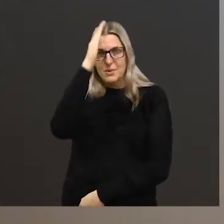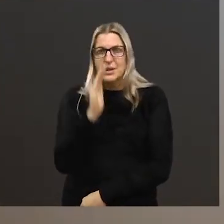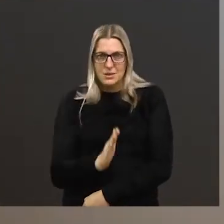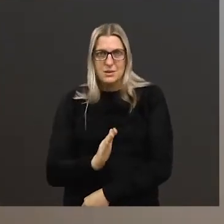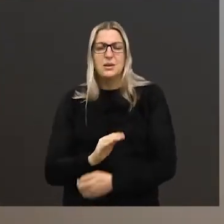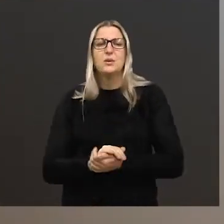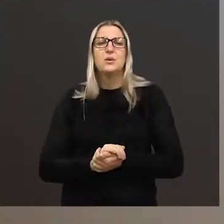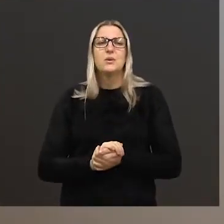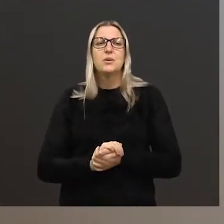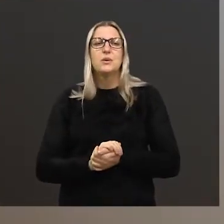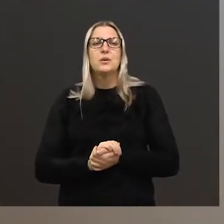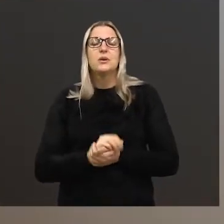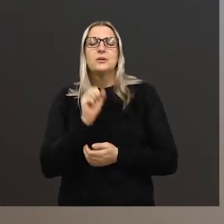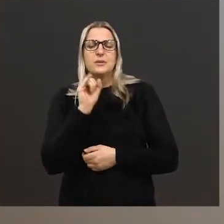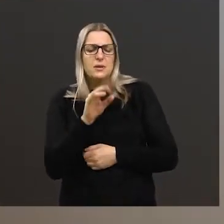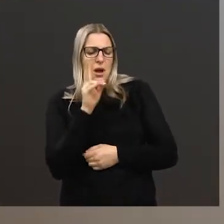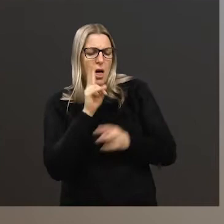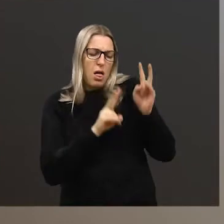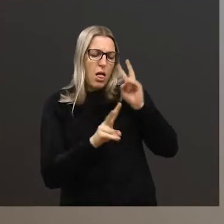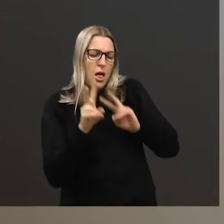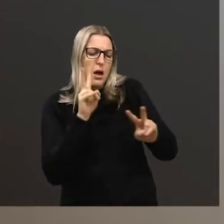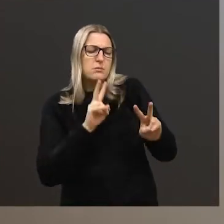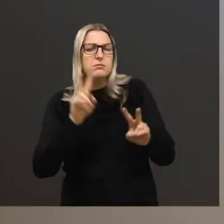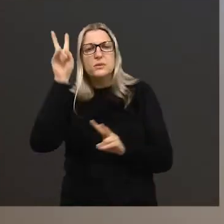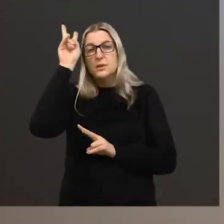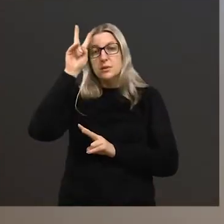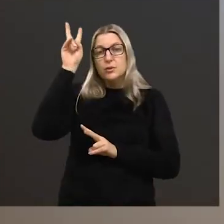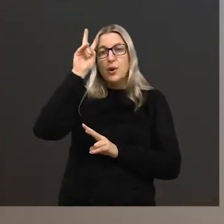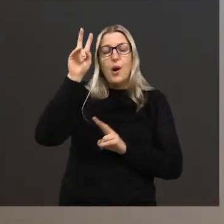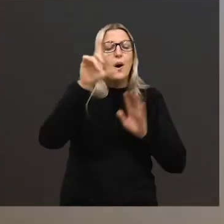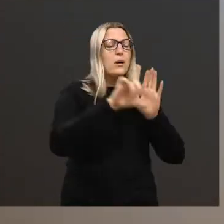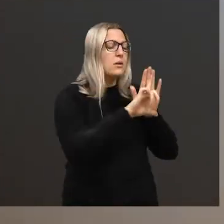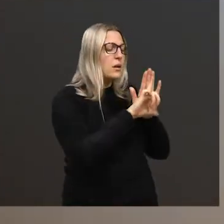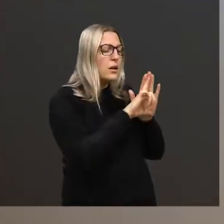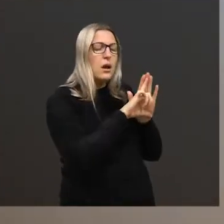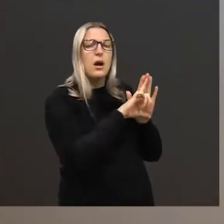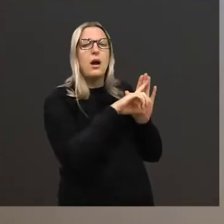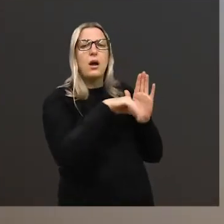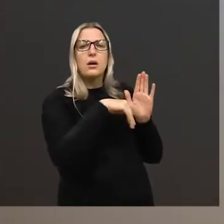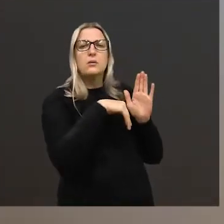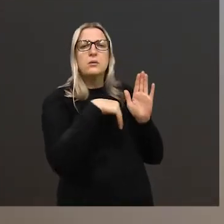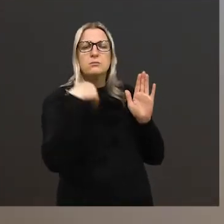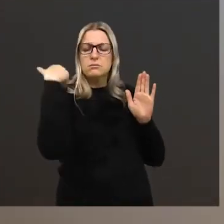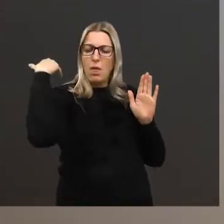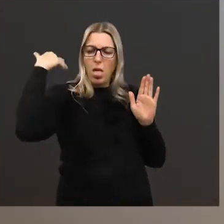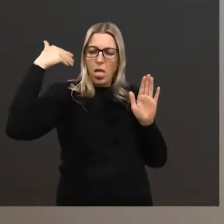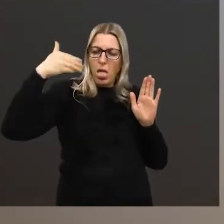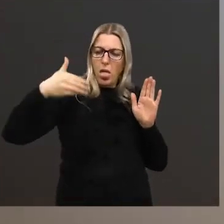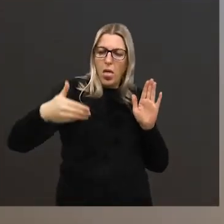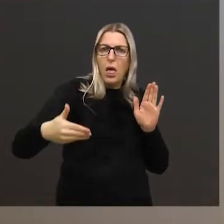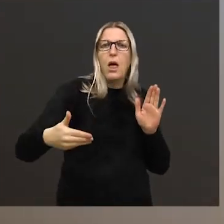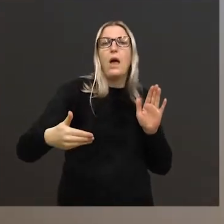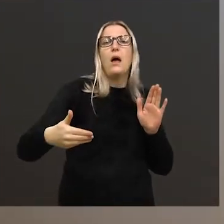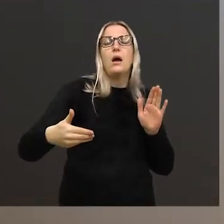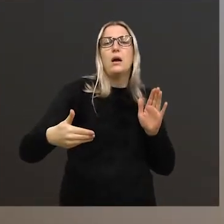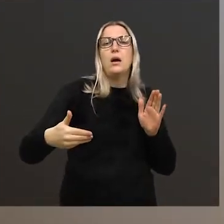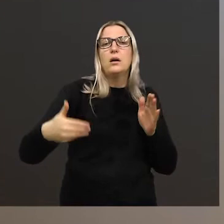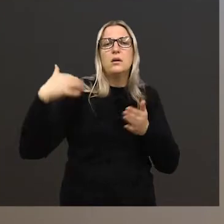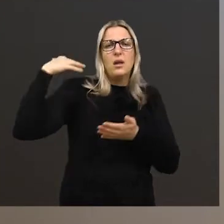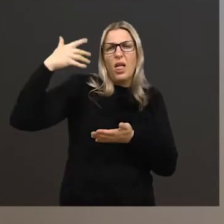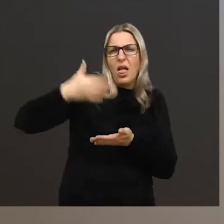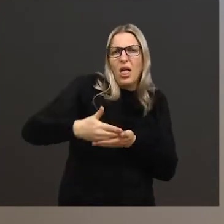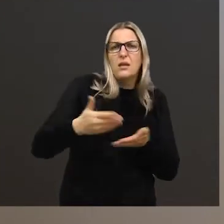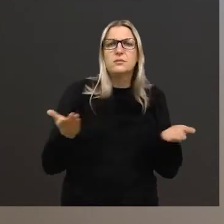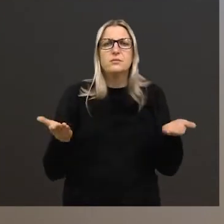principalmente aqui no Brasil, onde, se a gente fizer uma análise histórica das legislações que existiram no Brasil, desde o Brasil